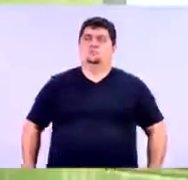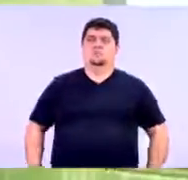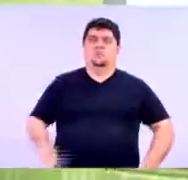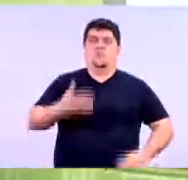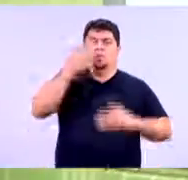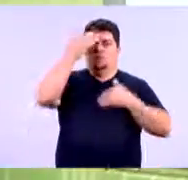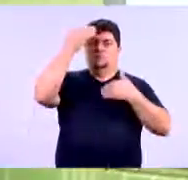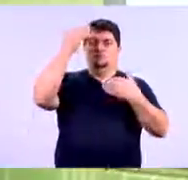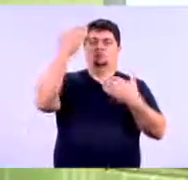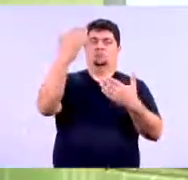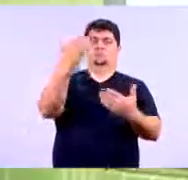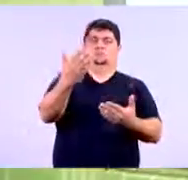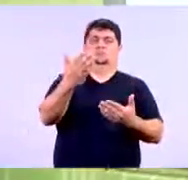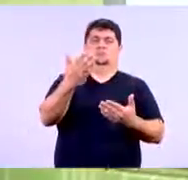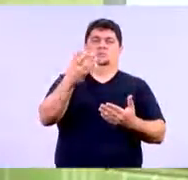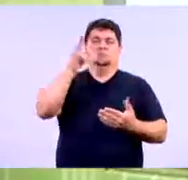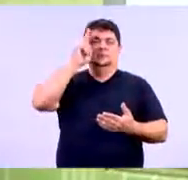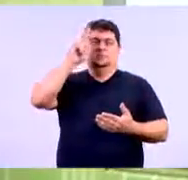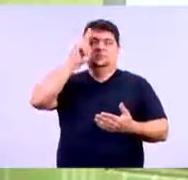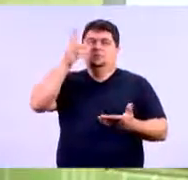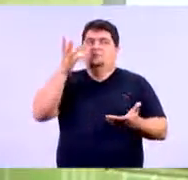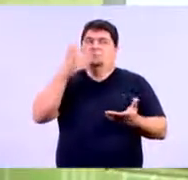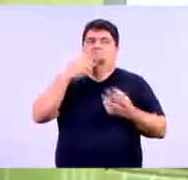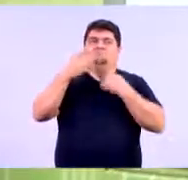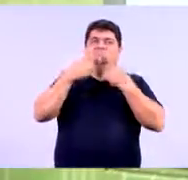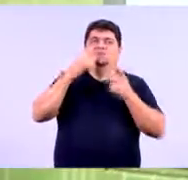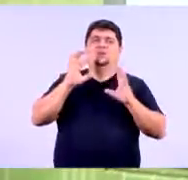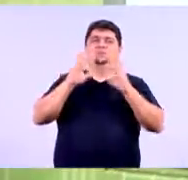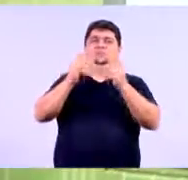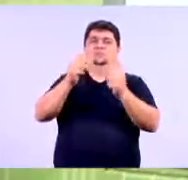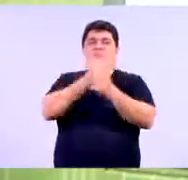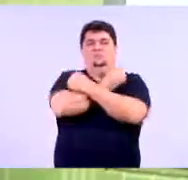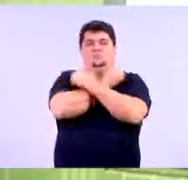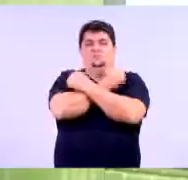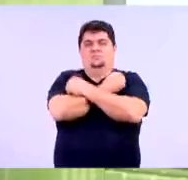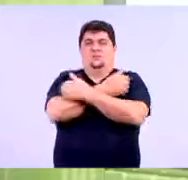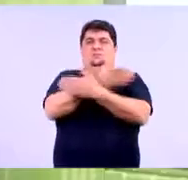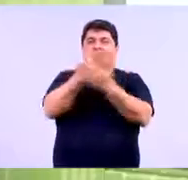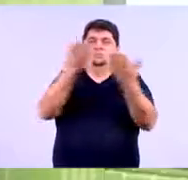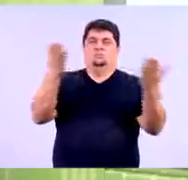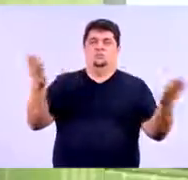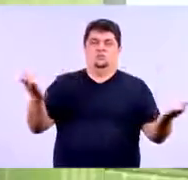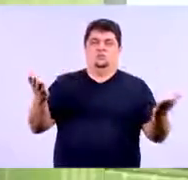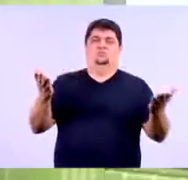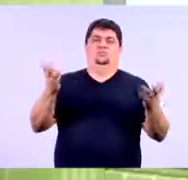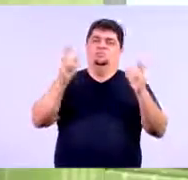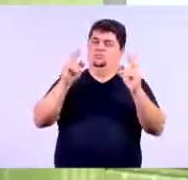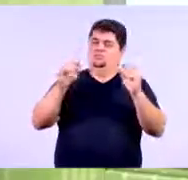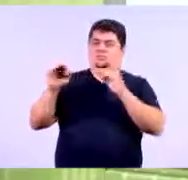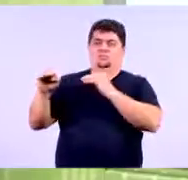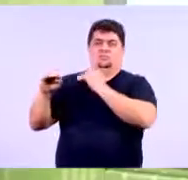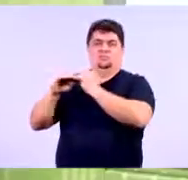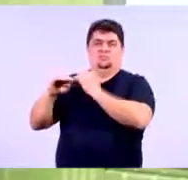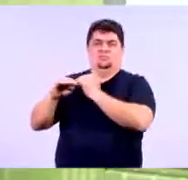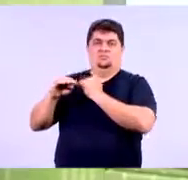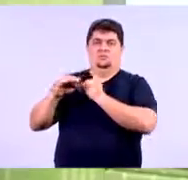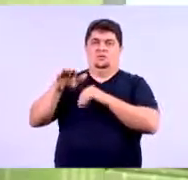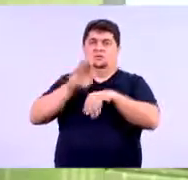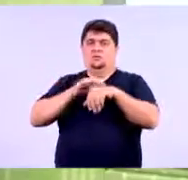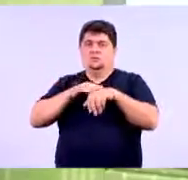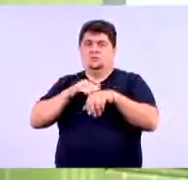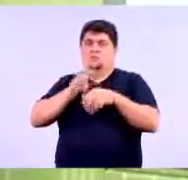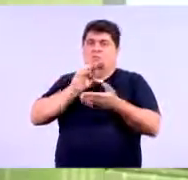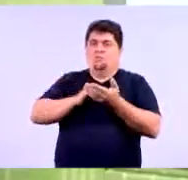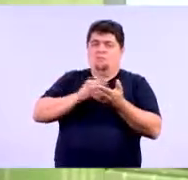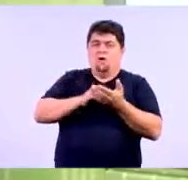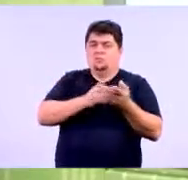também. Não consigo lembrar de memória, mas abraço a todos os polos que o professor mencionou e chama a atenção dos polos que não